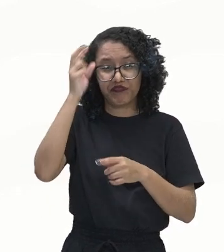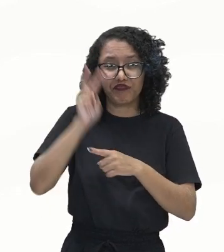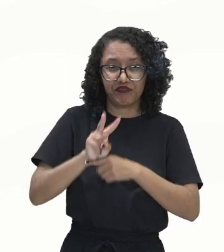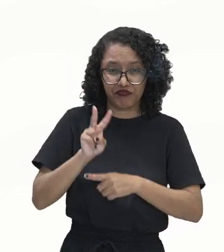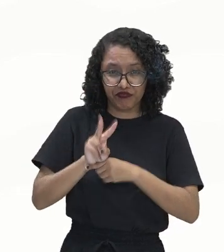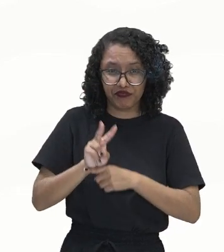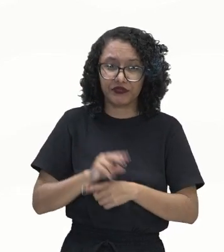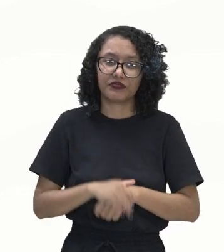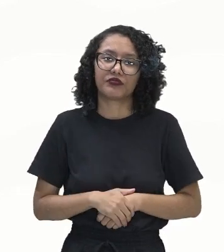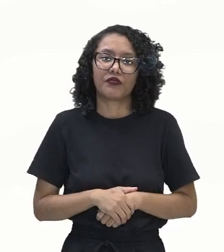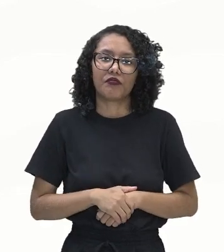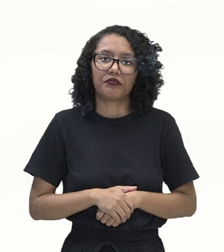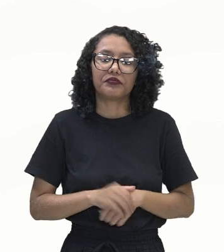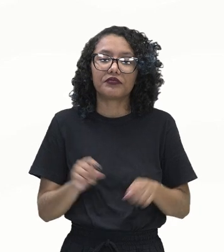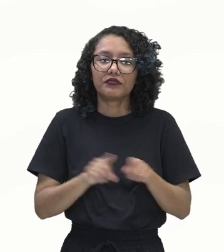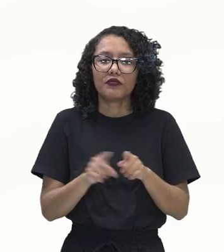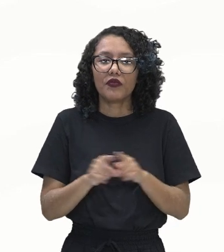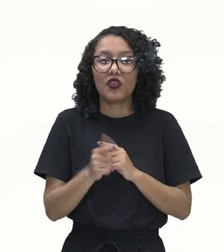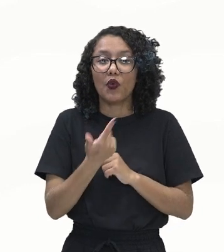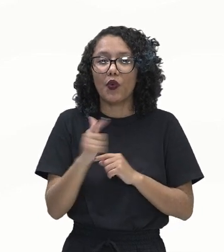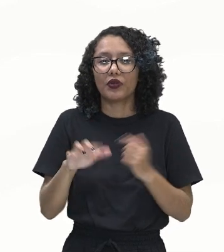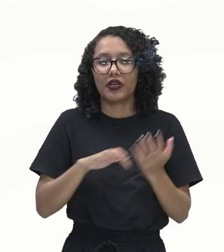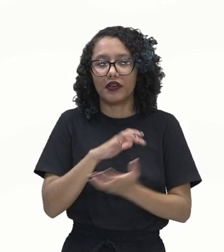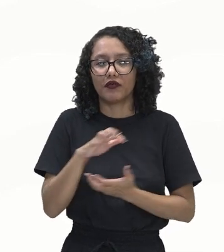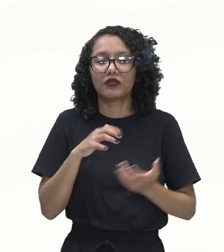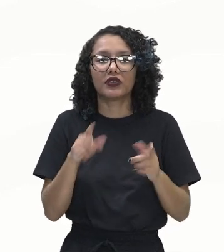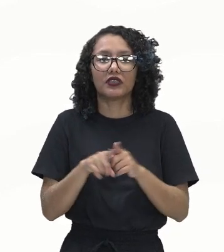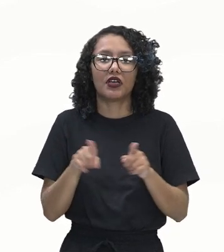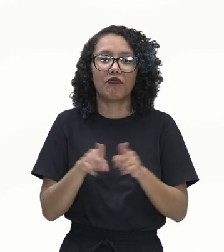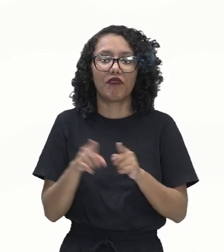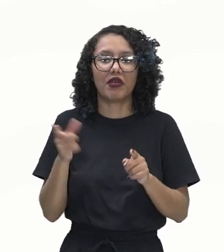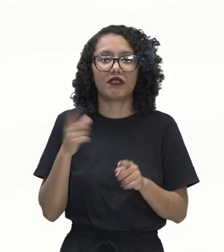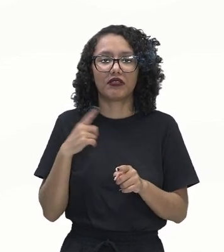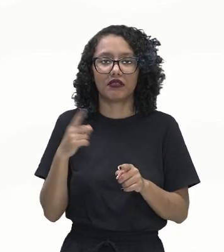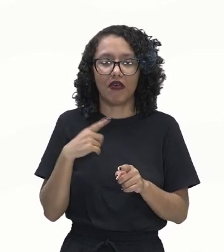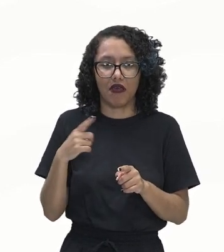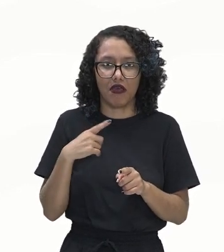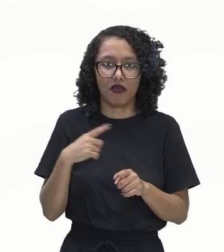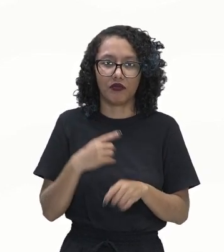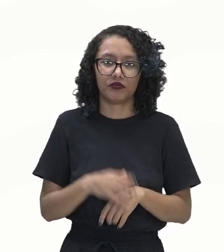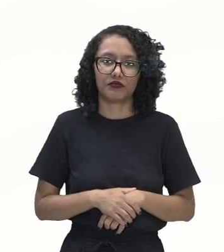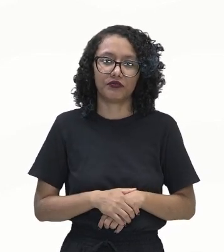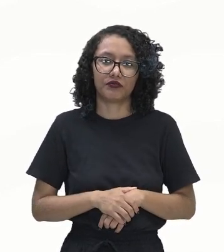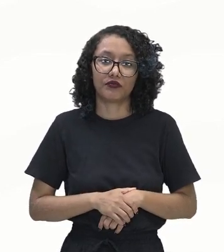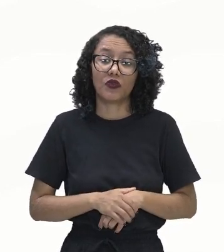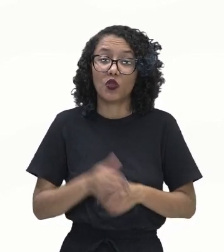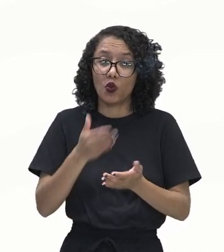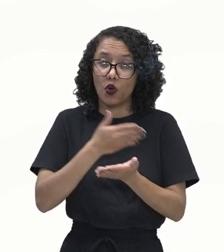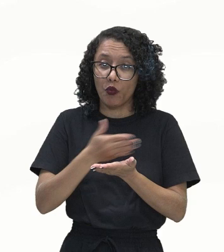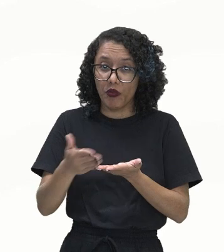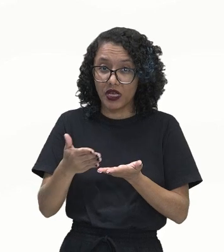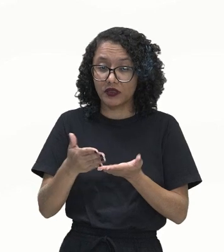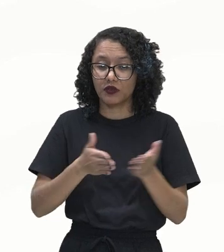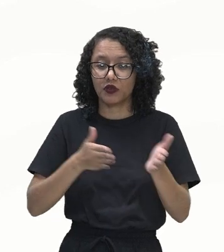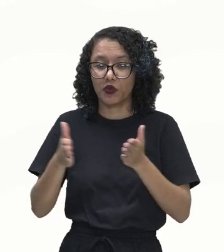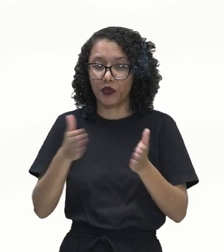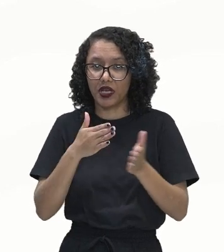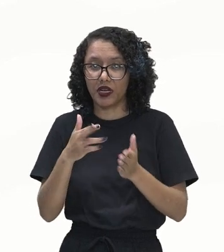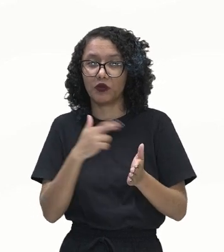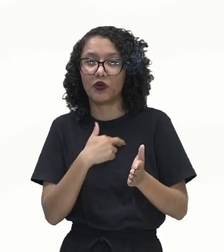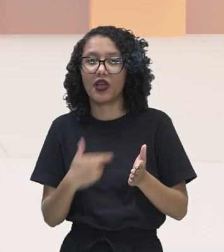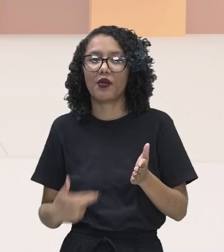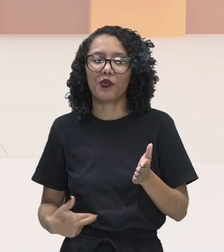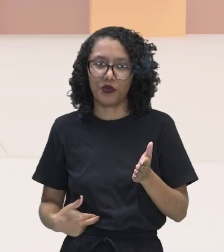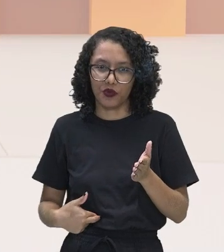observar agora outra revolta que vai acontecer já no início do período republicano, a revolta